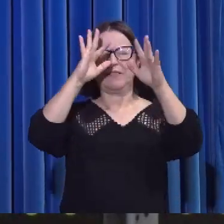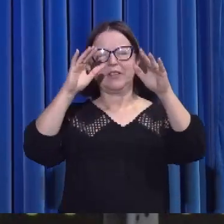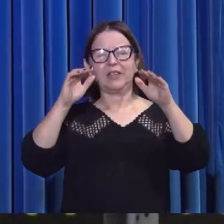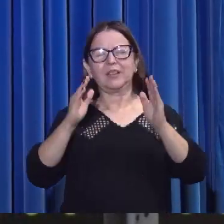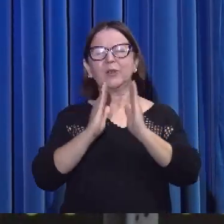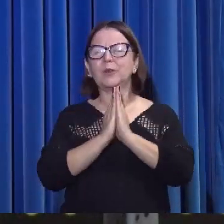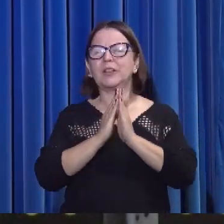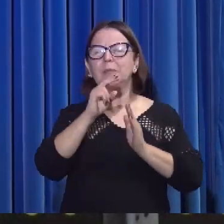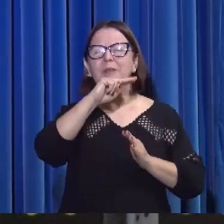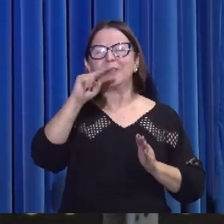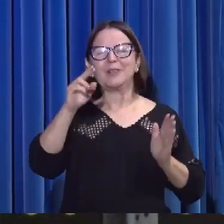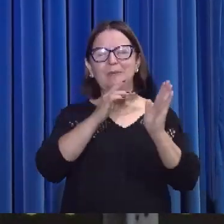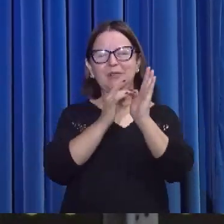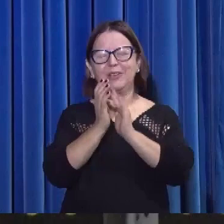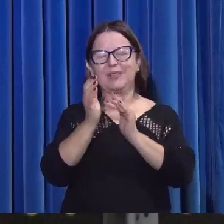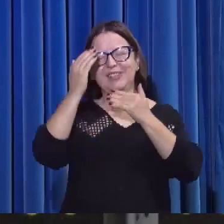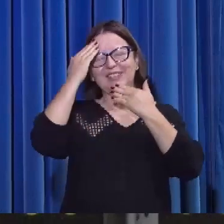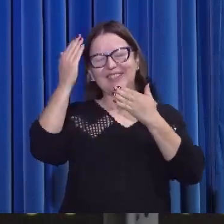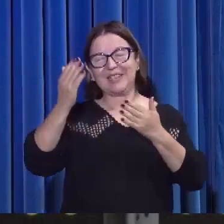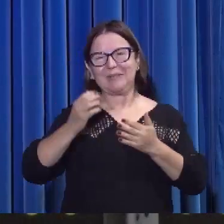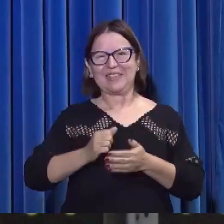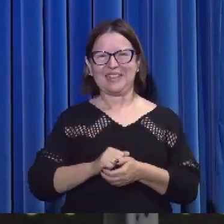e agradecemos. Amém.